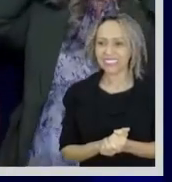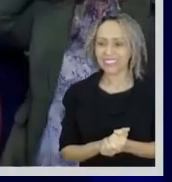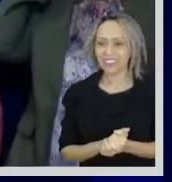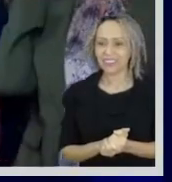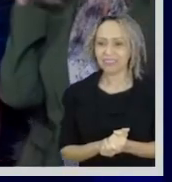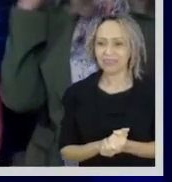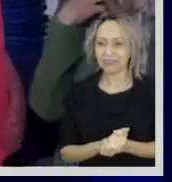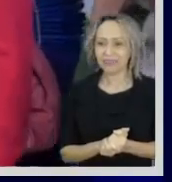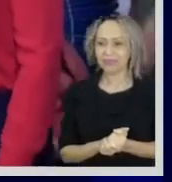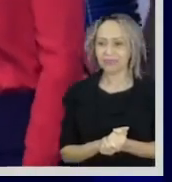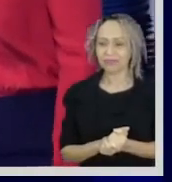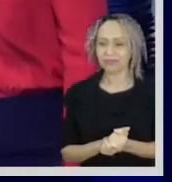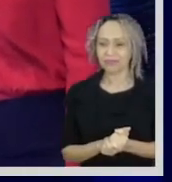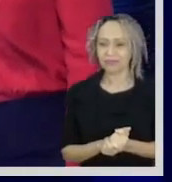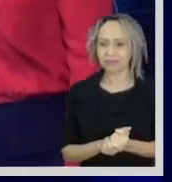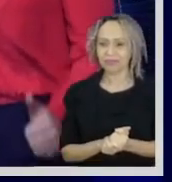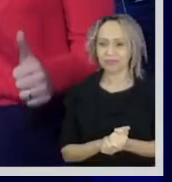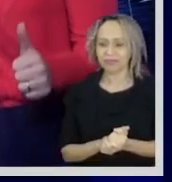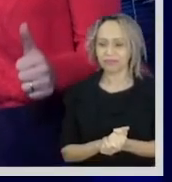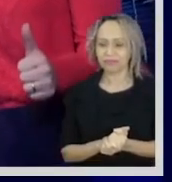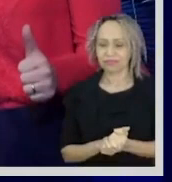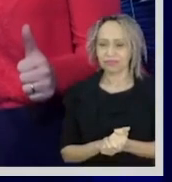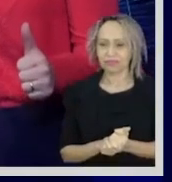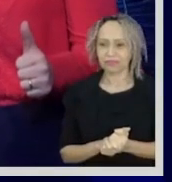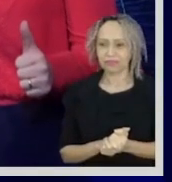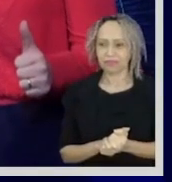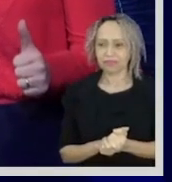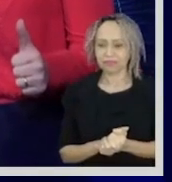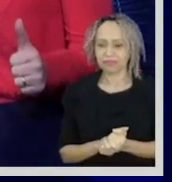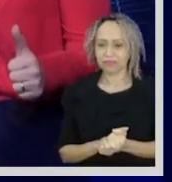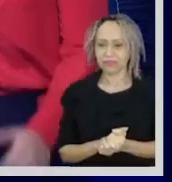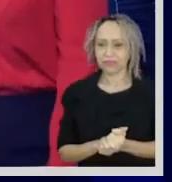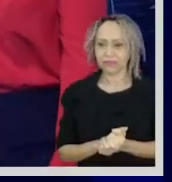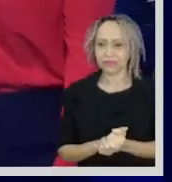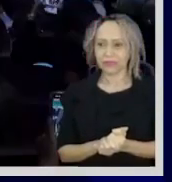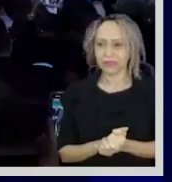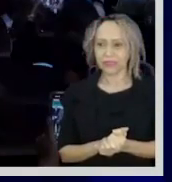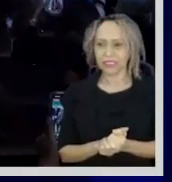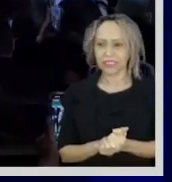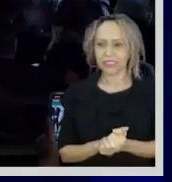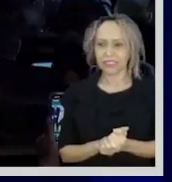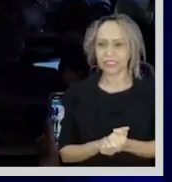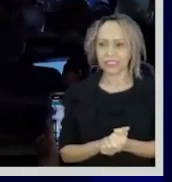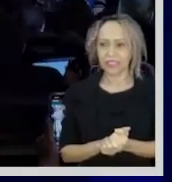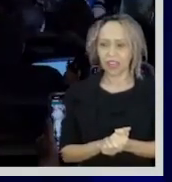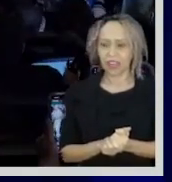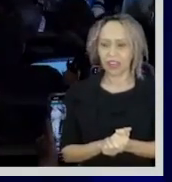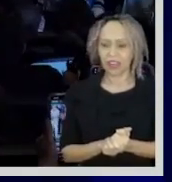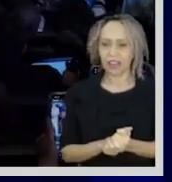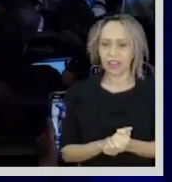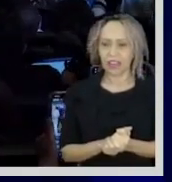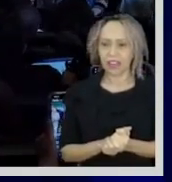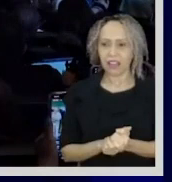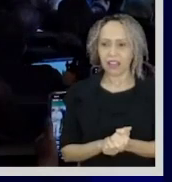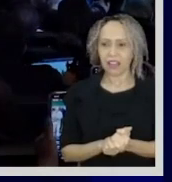vez esse combinado com o governo petista. Olha, como base aliada. E é muito interessante que a gente esteja falando isso, Rodolfo, só para encerrar aqui esse